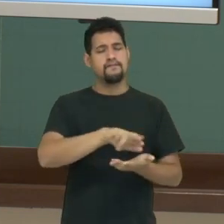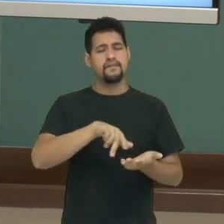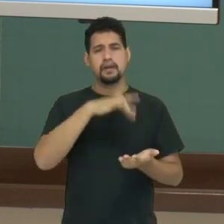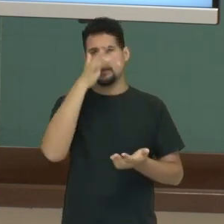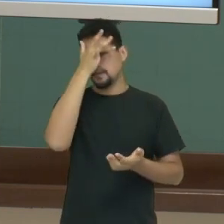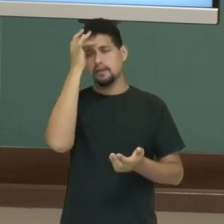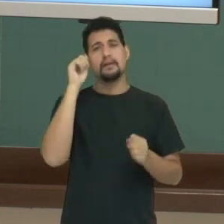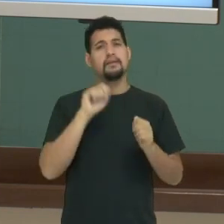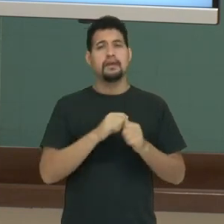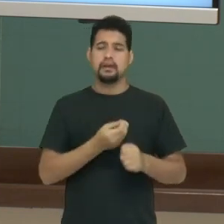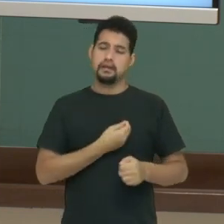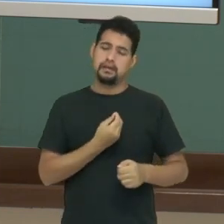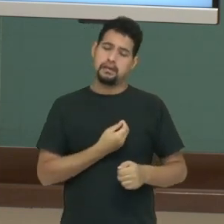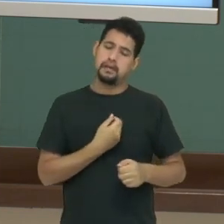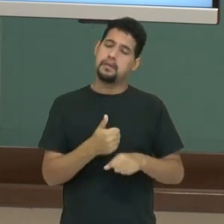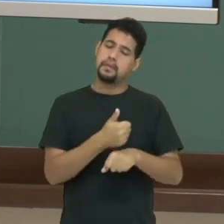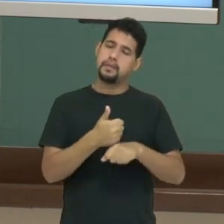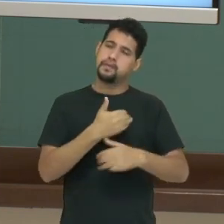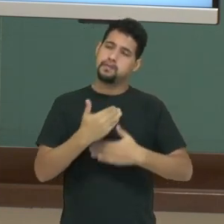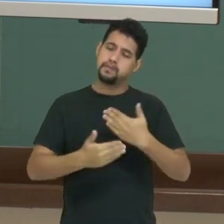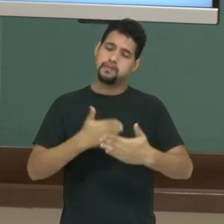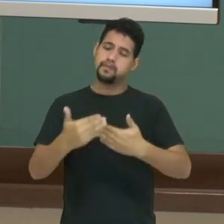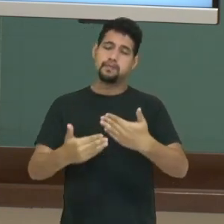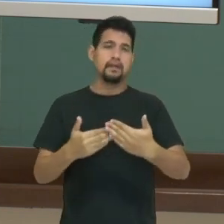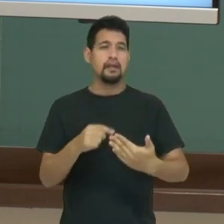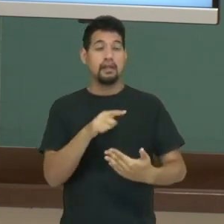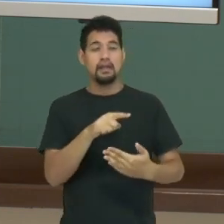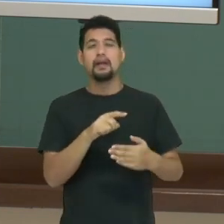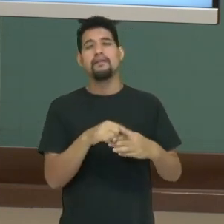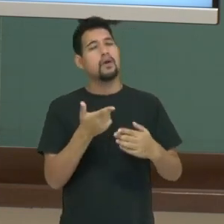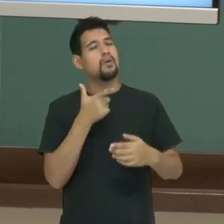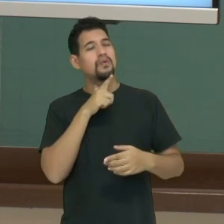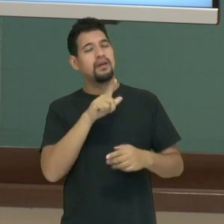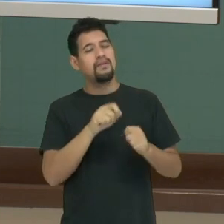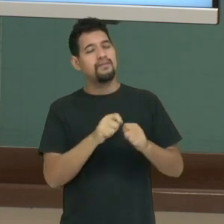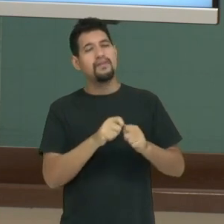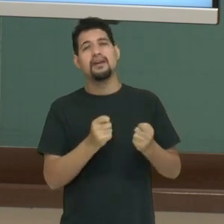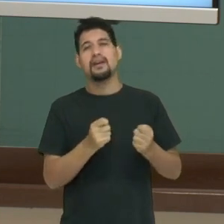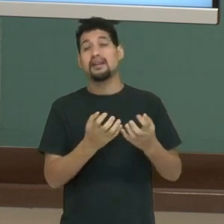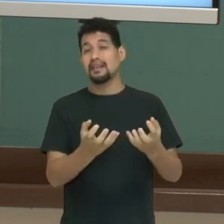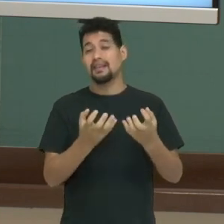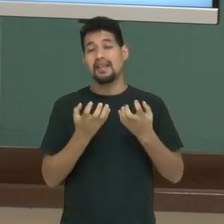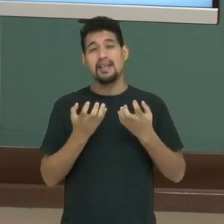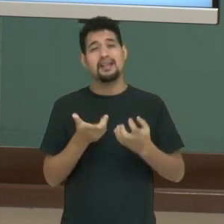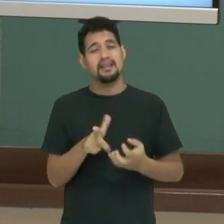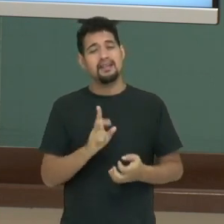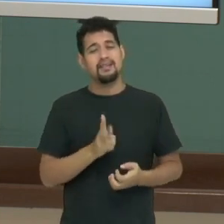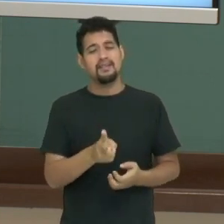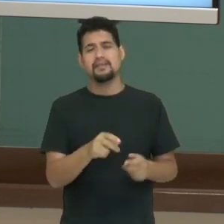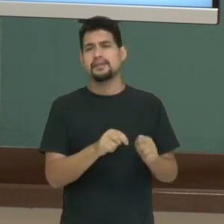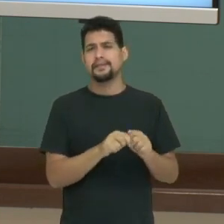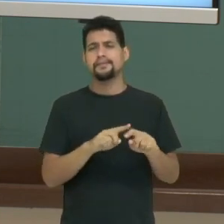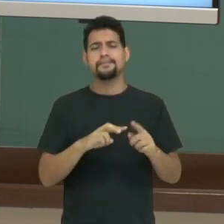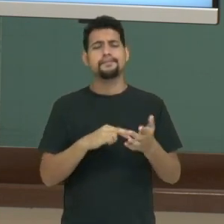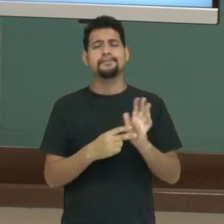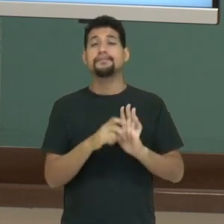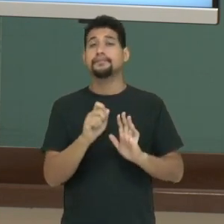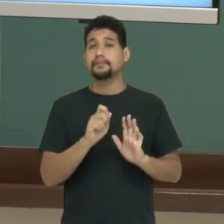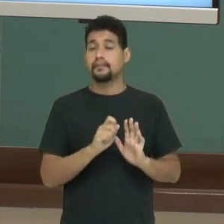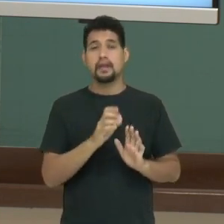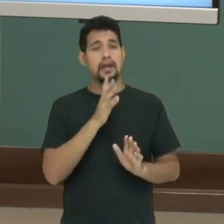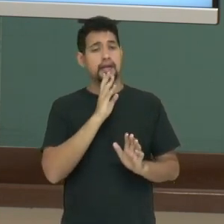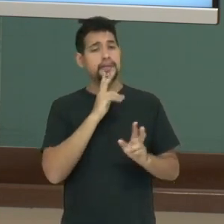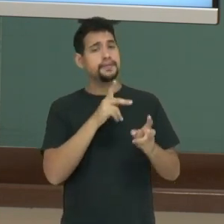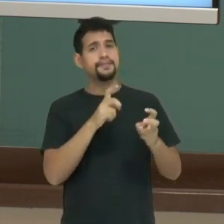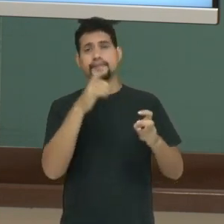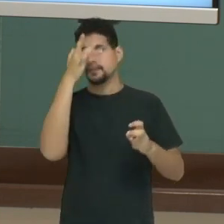se fazem ao longo da sua carreira profissional: se é isso que elas vão continuar fazendo, querem continuar fazendo. Isso tem a ver com o